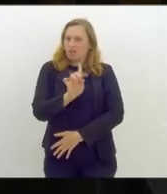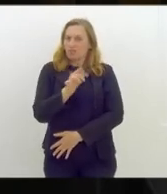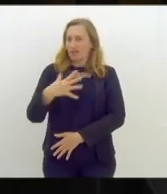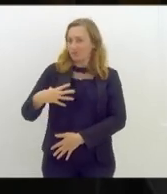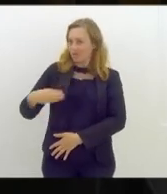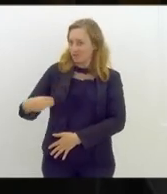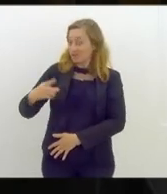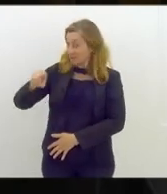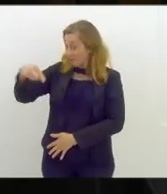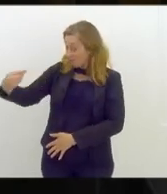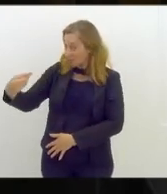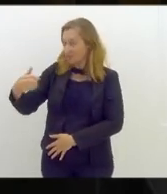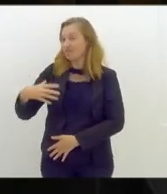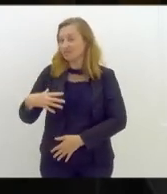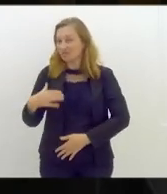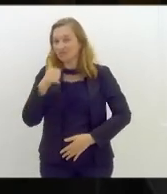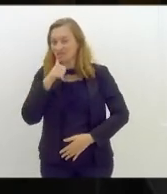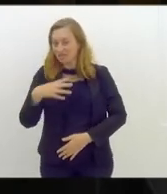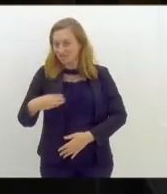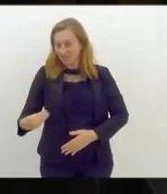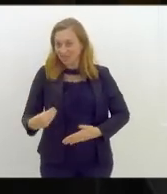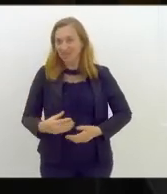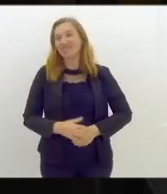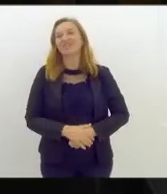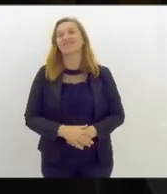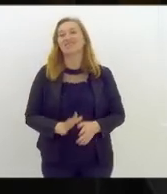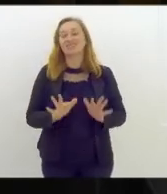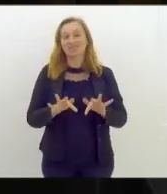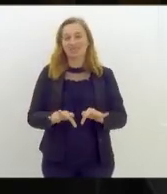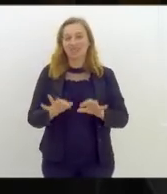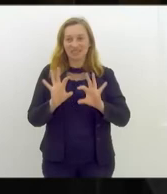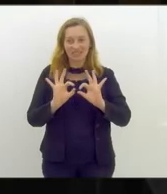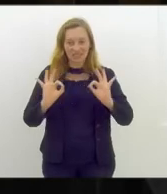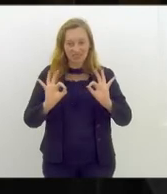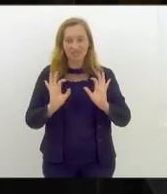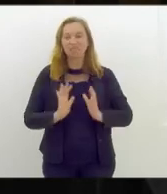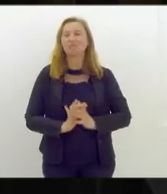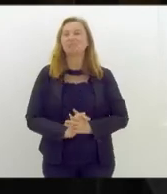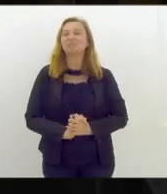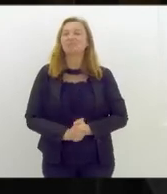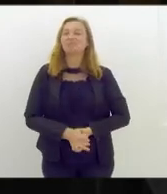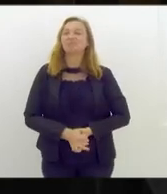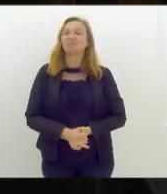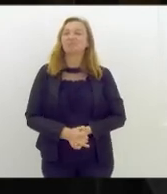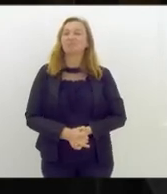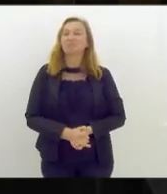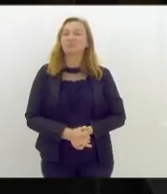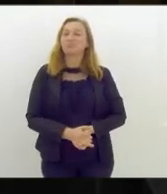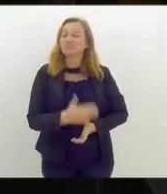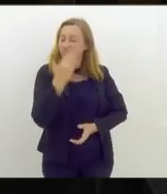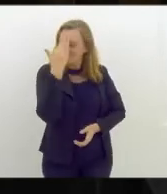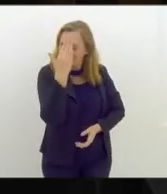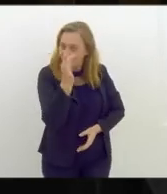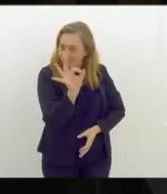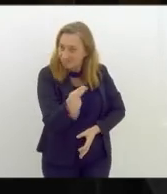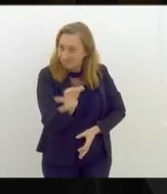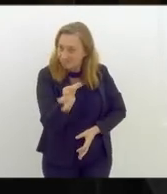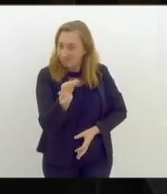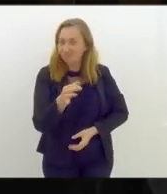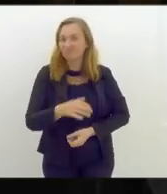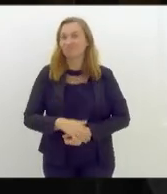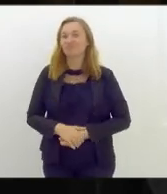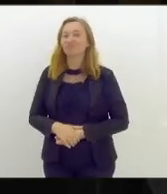filha, uma outra dela que eu trouxe para terminar com uma chave lindíssima de ouro aqui. Esses agradecimentos, obviamente, primeiro